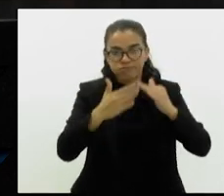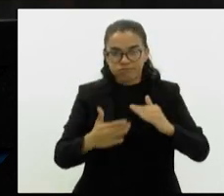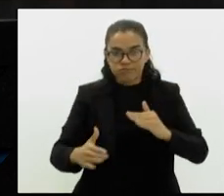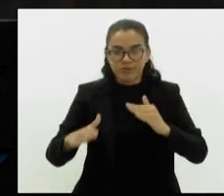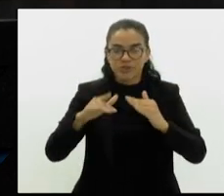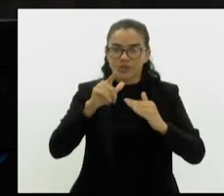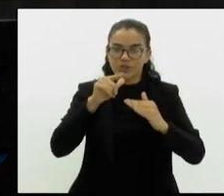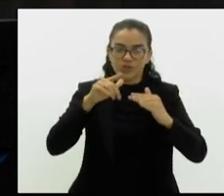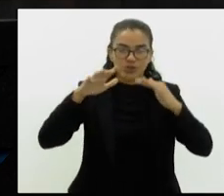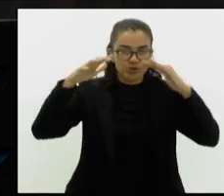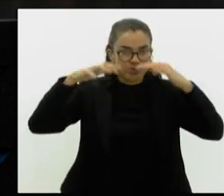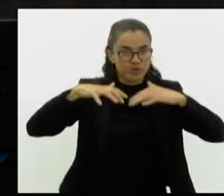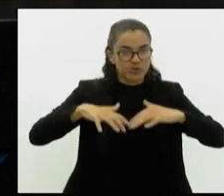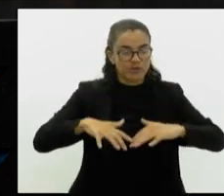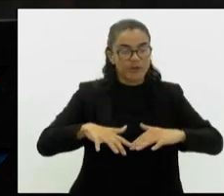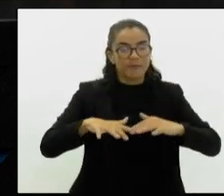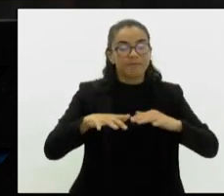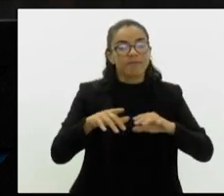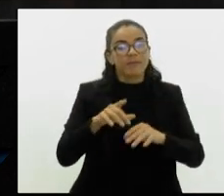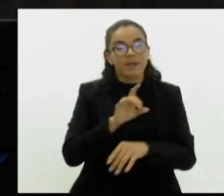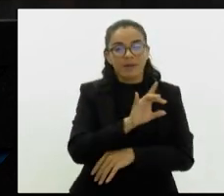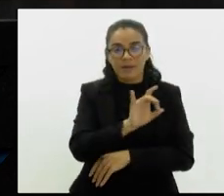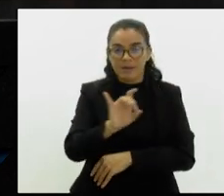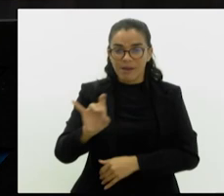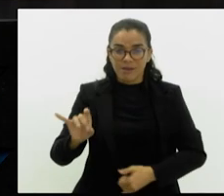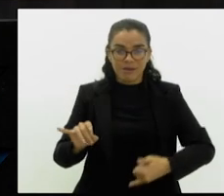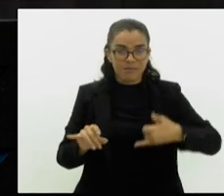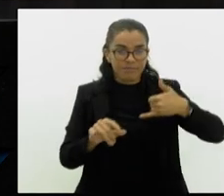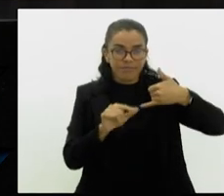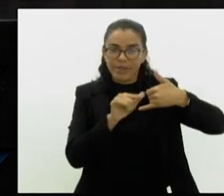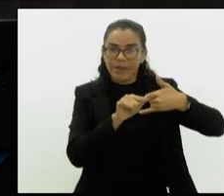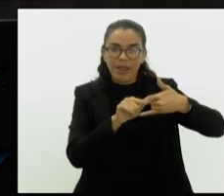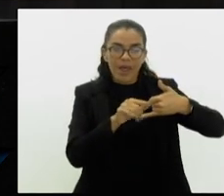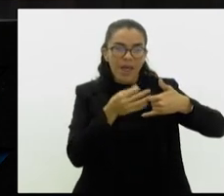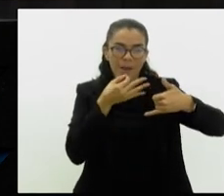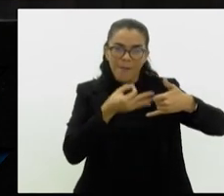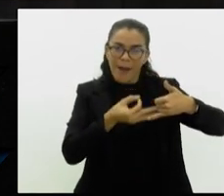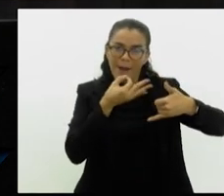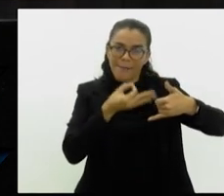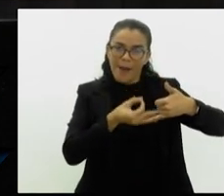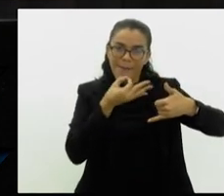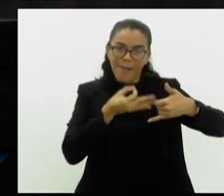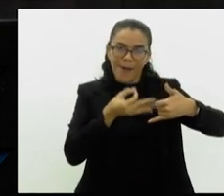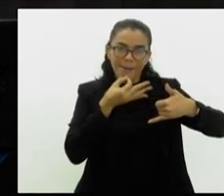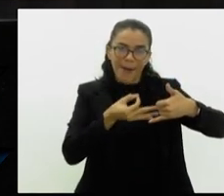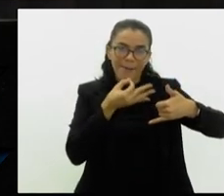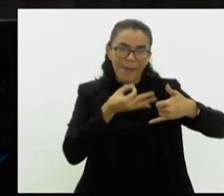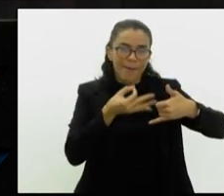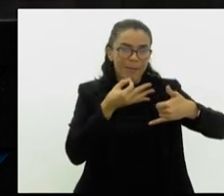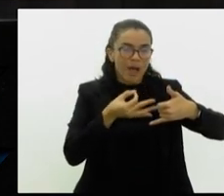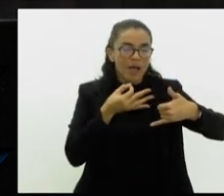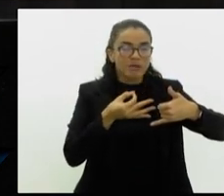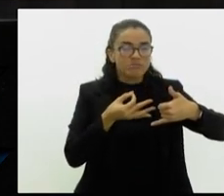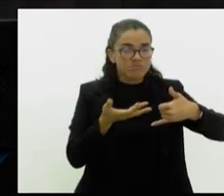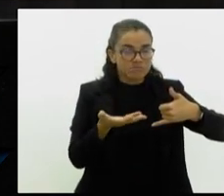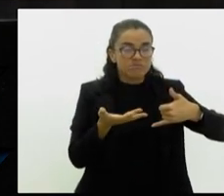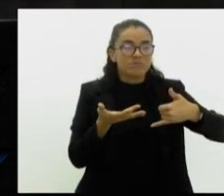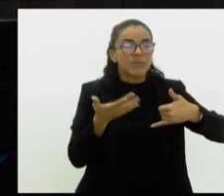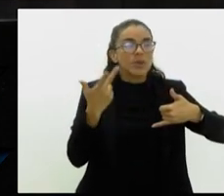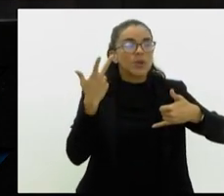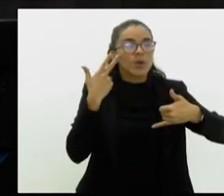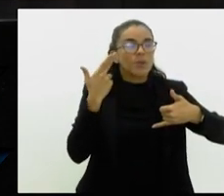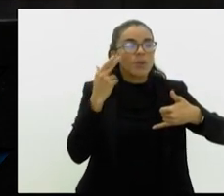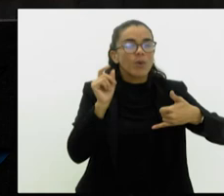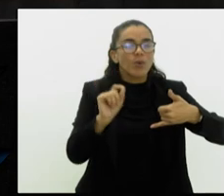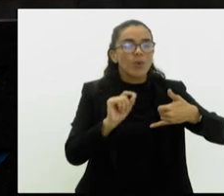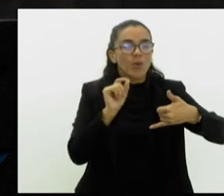aparelho de celular vai se tornar uma sirene móvel nas mãos das pessoas normalmente